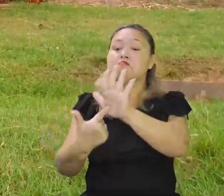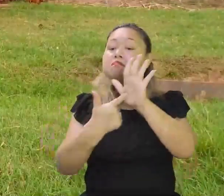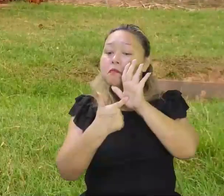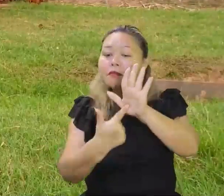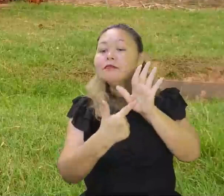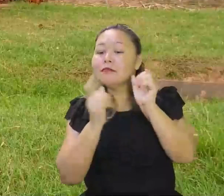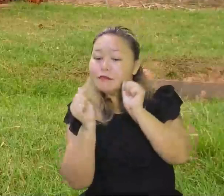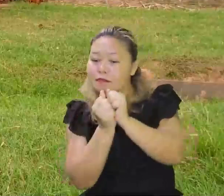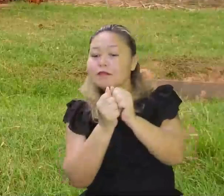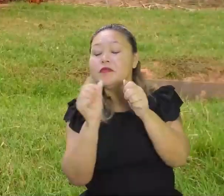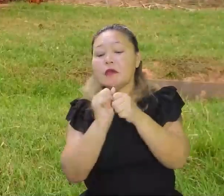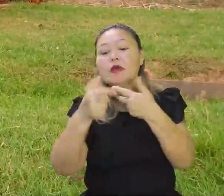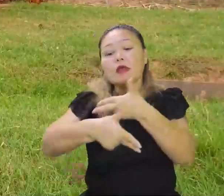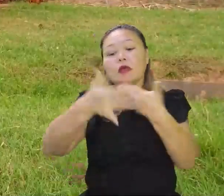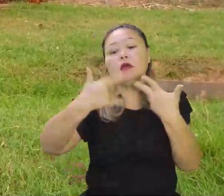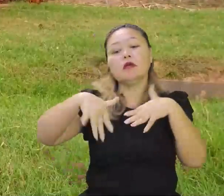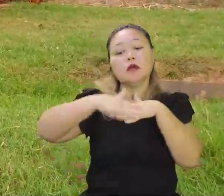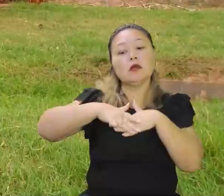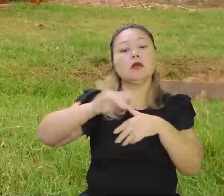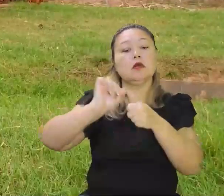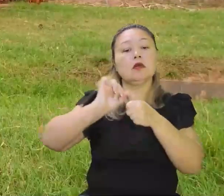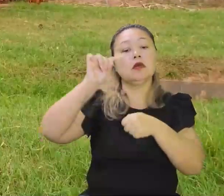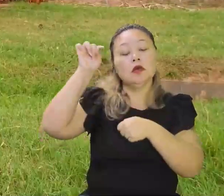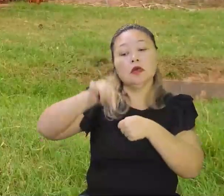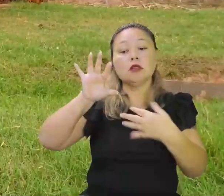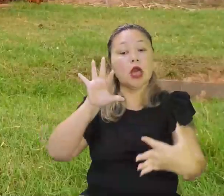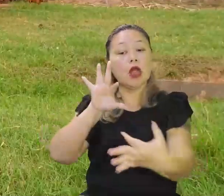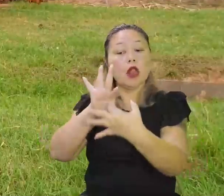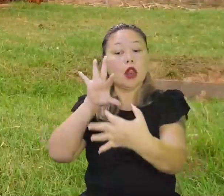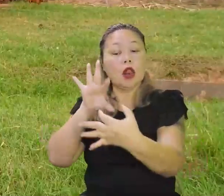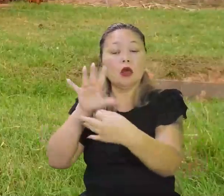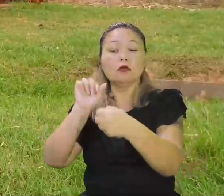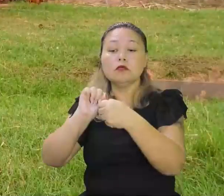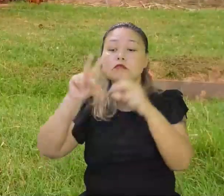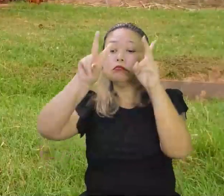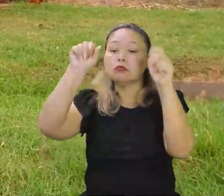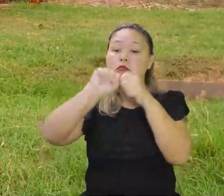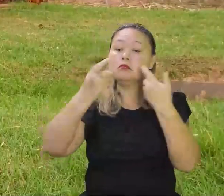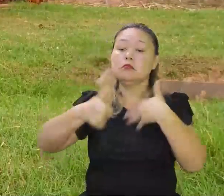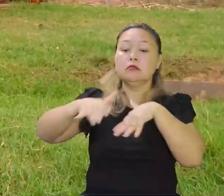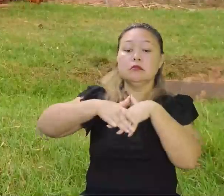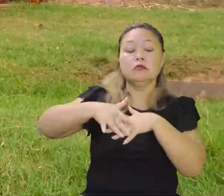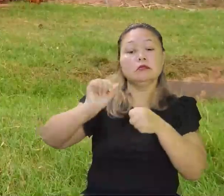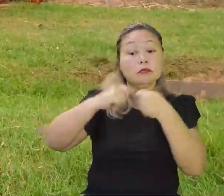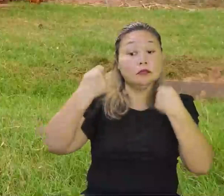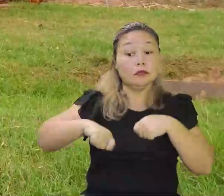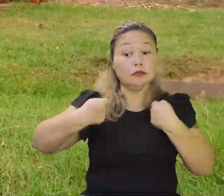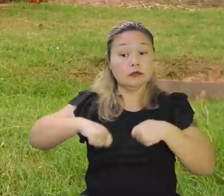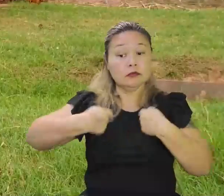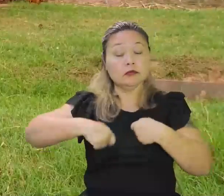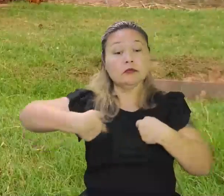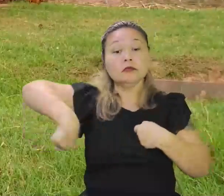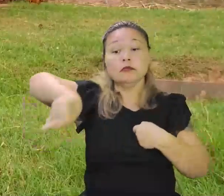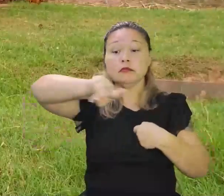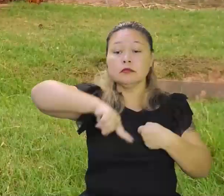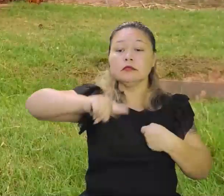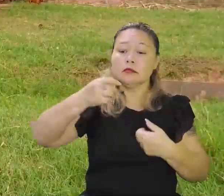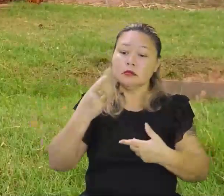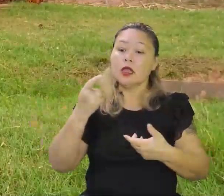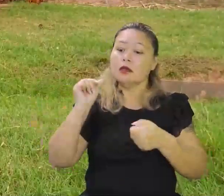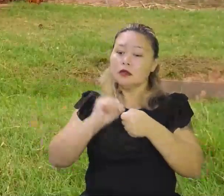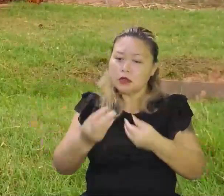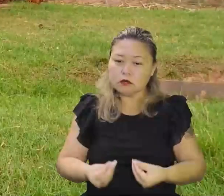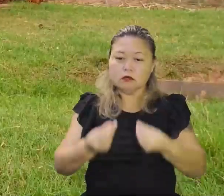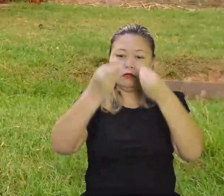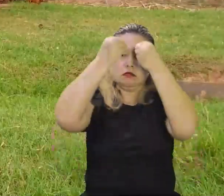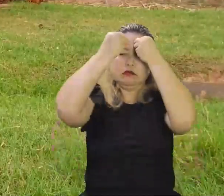a hora da etnomatemática, tá linkado aí com os assuntos da matemática, porque a gente precisa que isso fique concreto para você. Nós